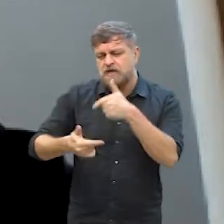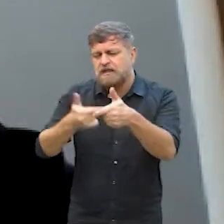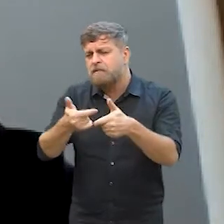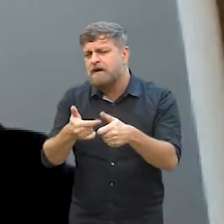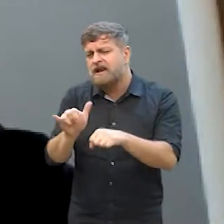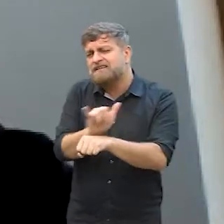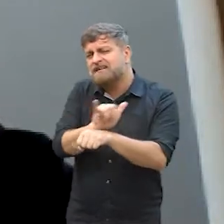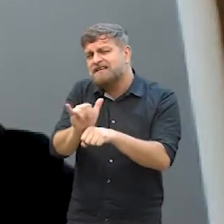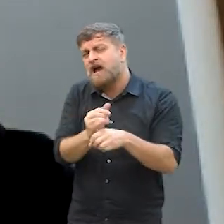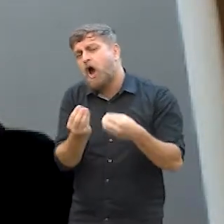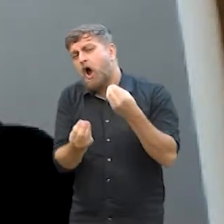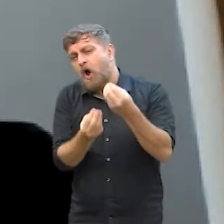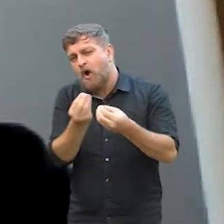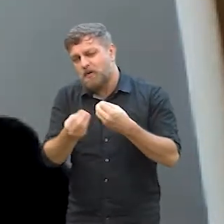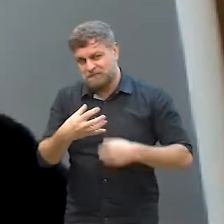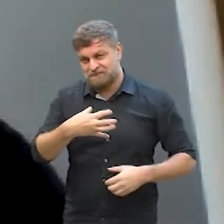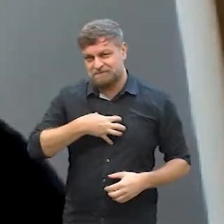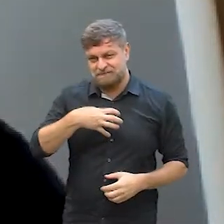uma forma